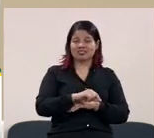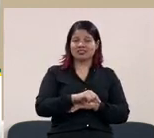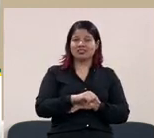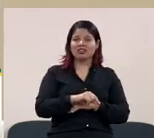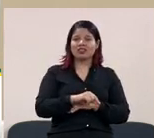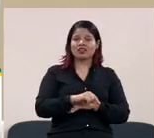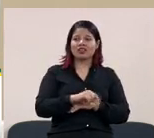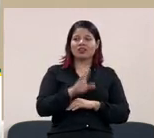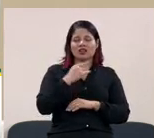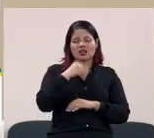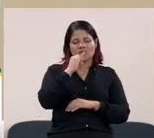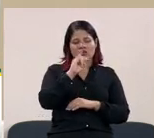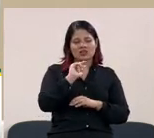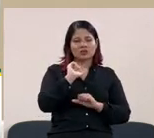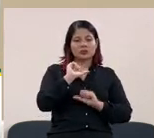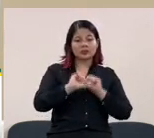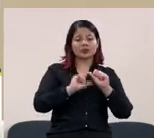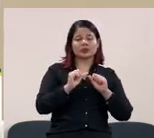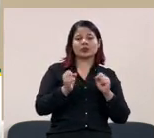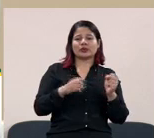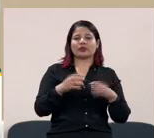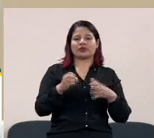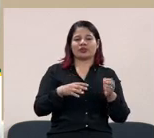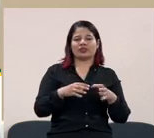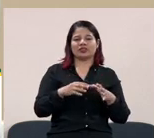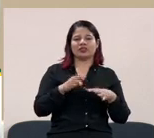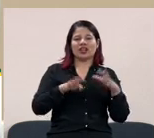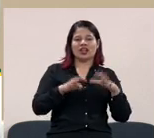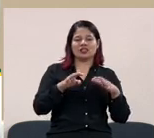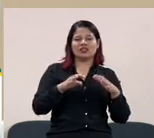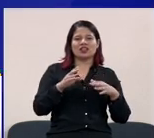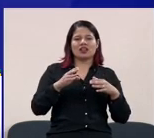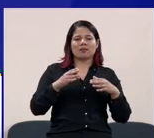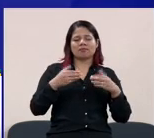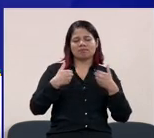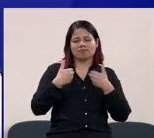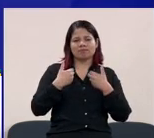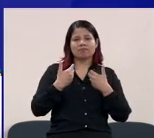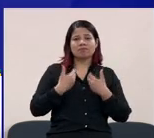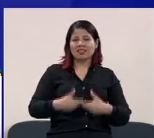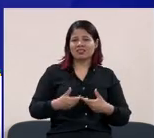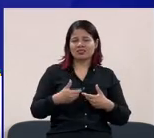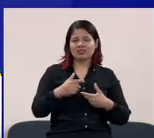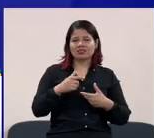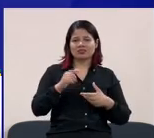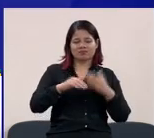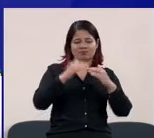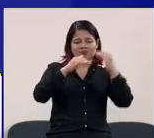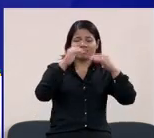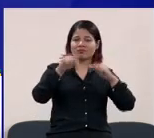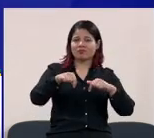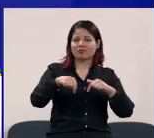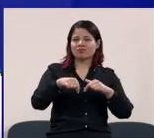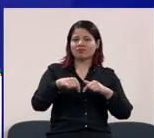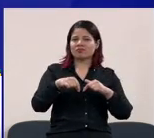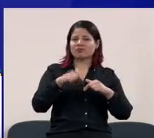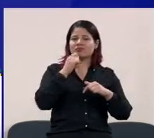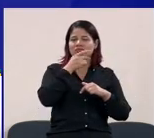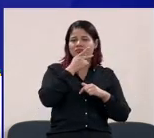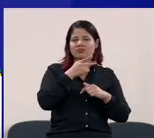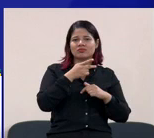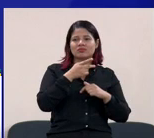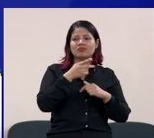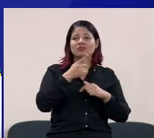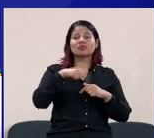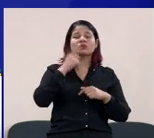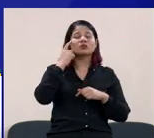no sentido nenhum de perder a nossa vocação, que é o desenvolvimento sustentável e produtivo. Na verdade, a nossa